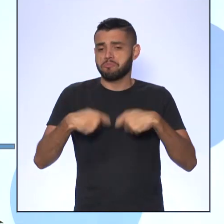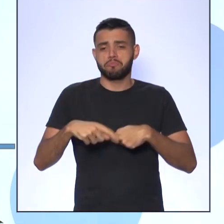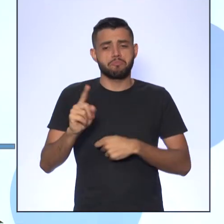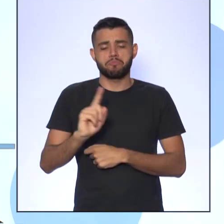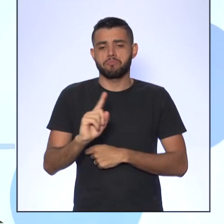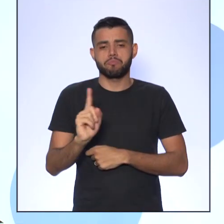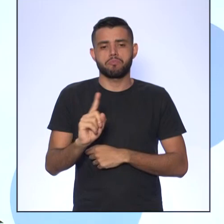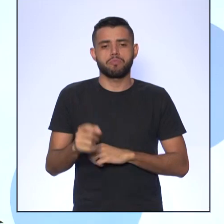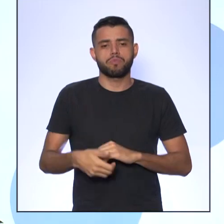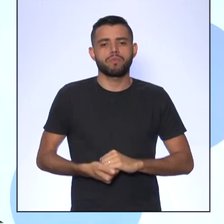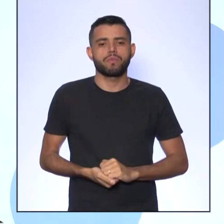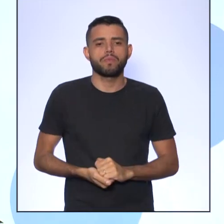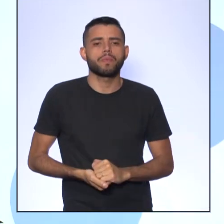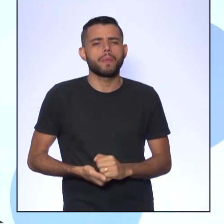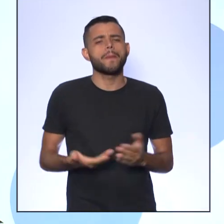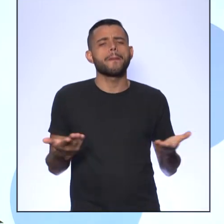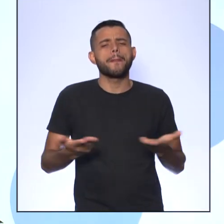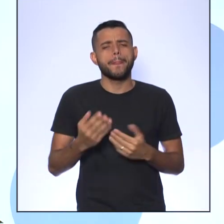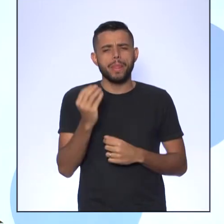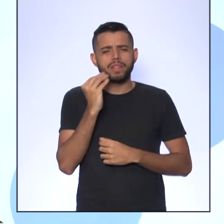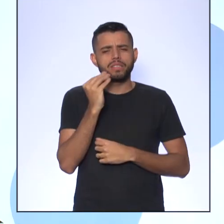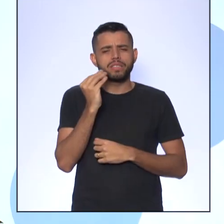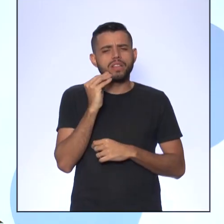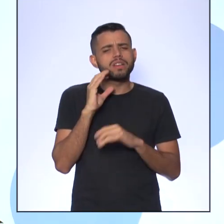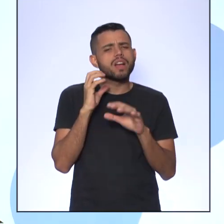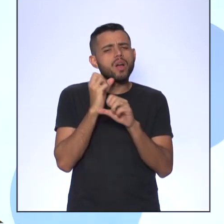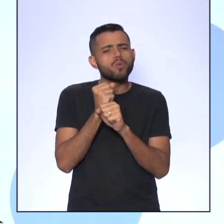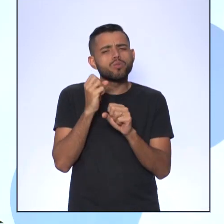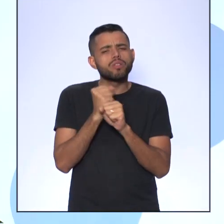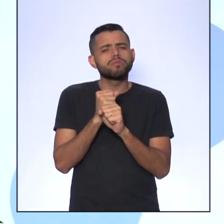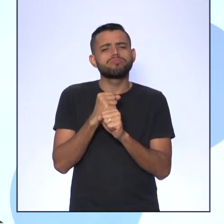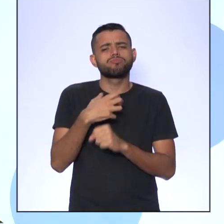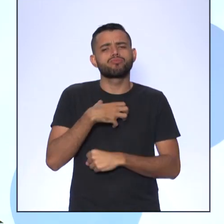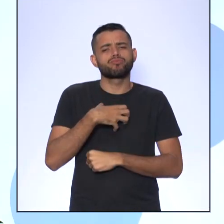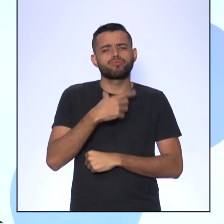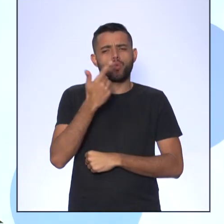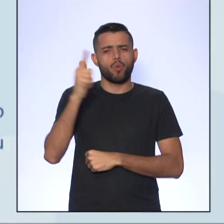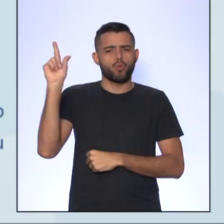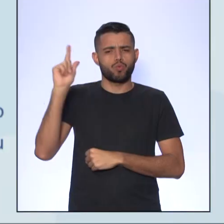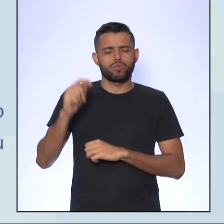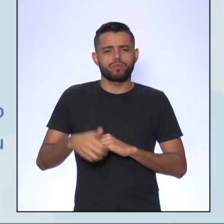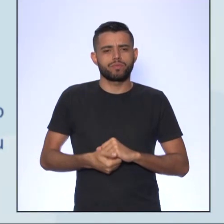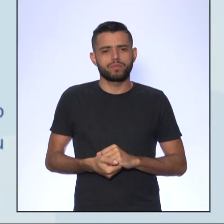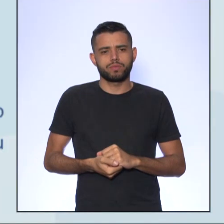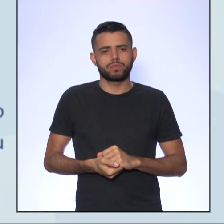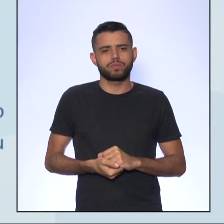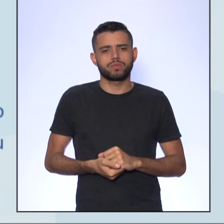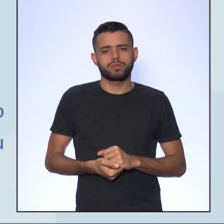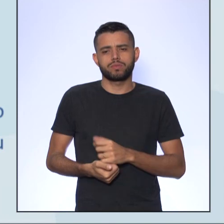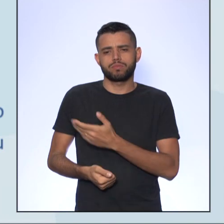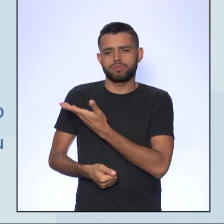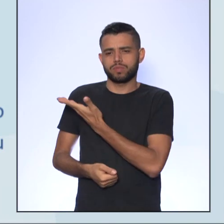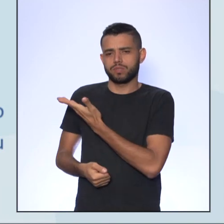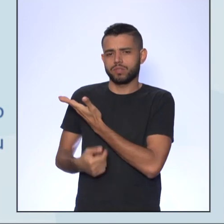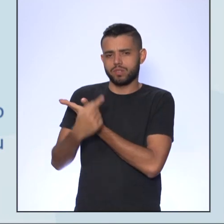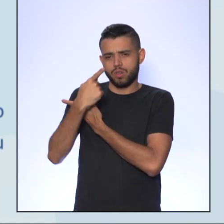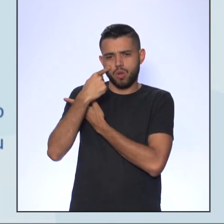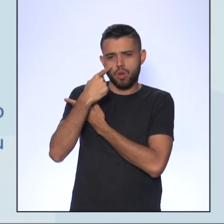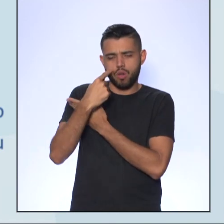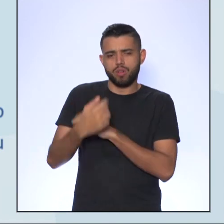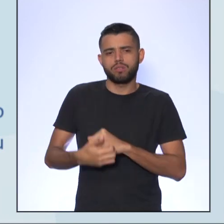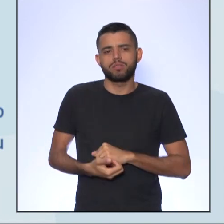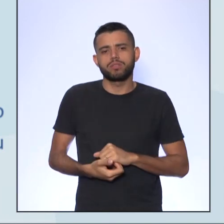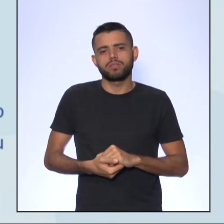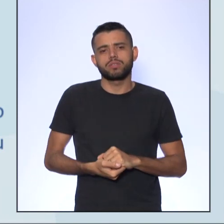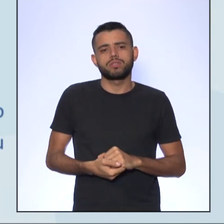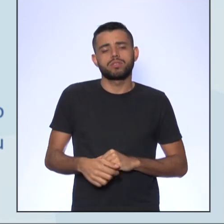tentar ver calculando de uma outra forma. Eu fiz da seguinte forma, ó. Se vocês olharem, eu fiz o que